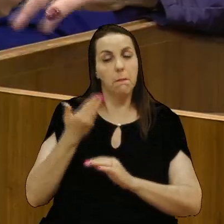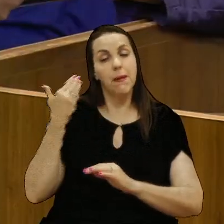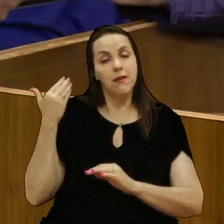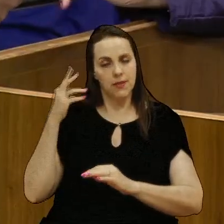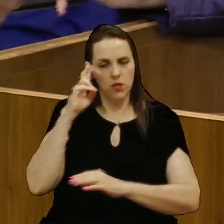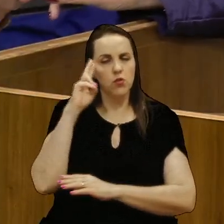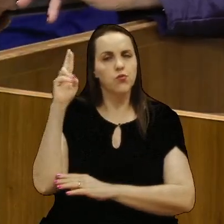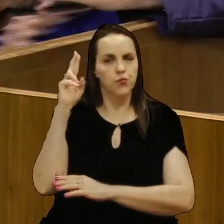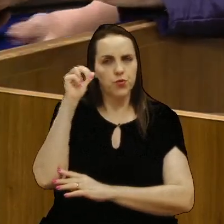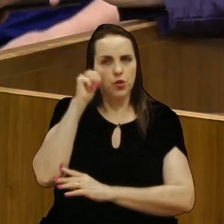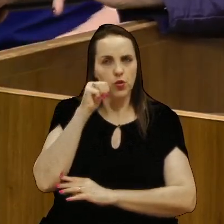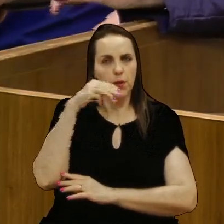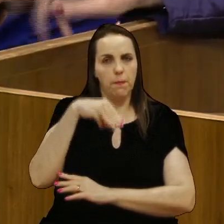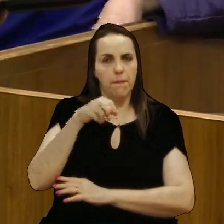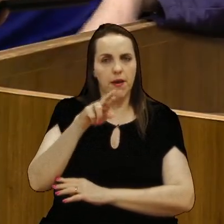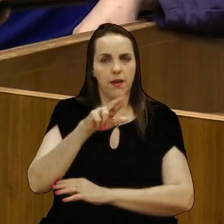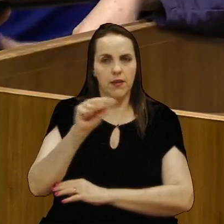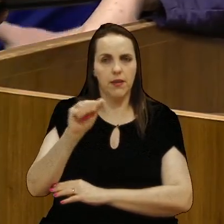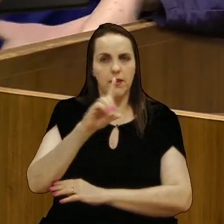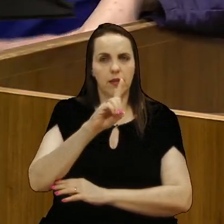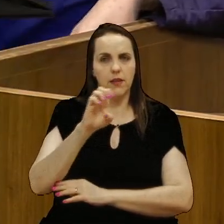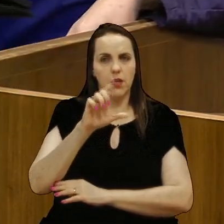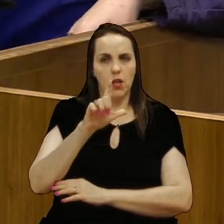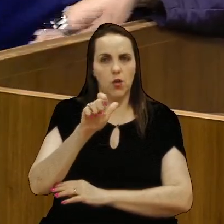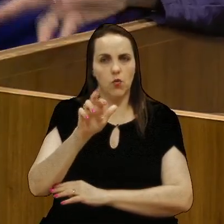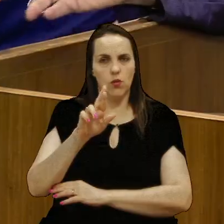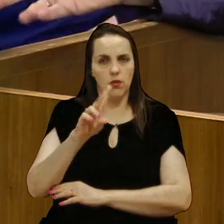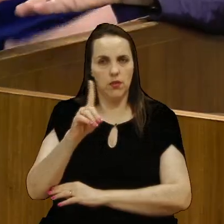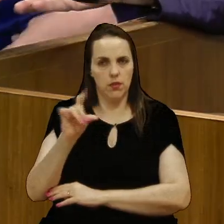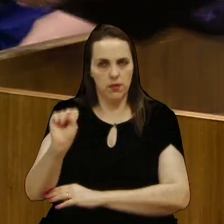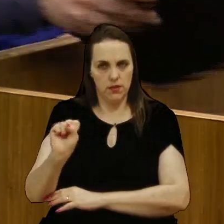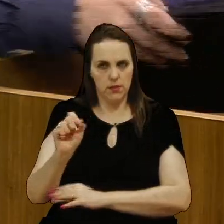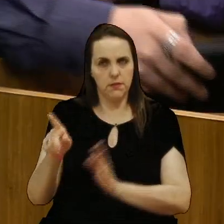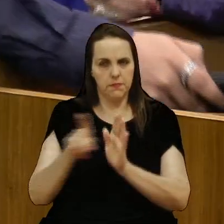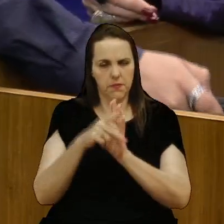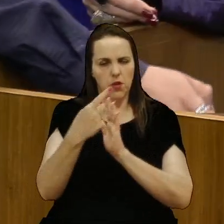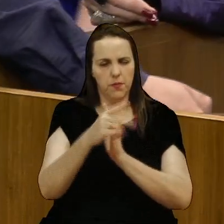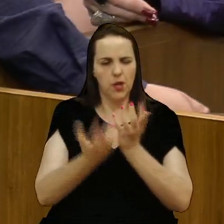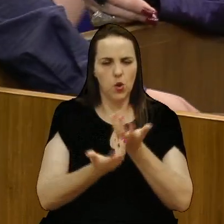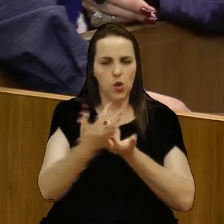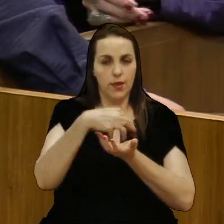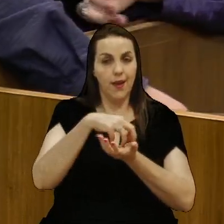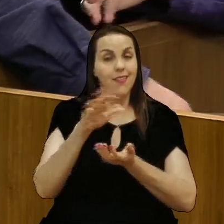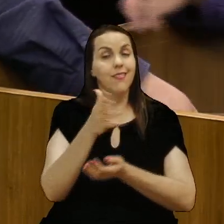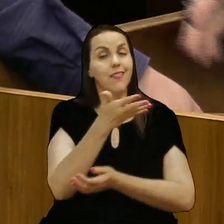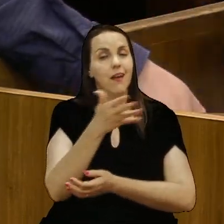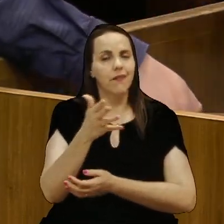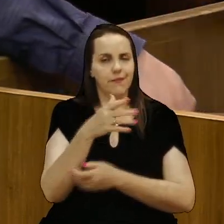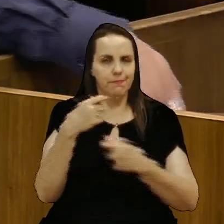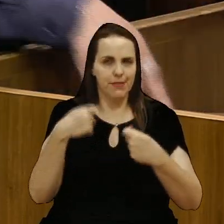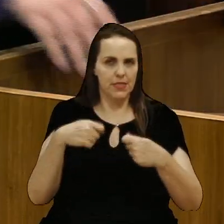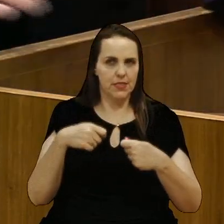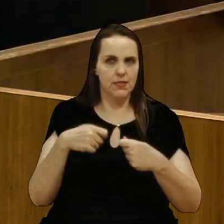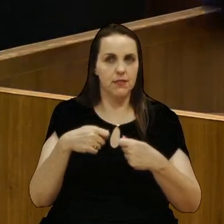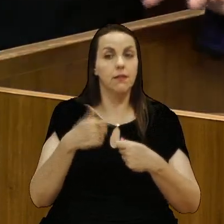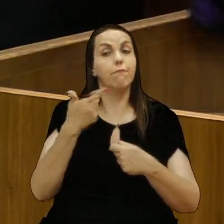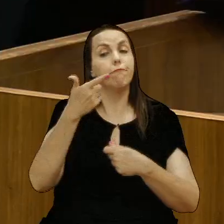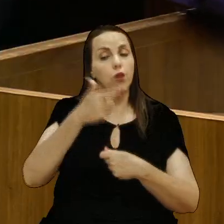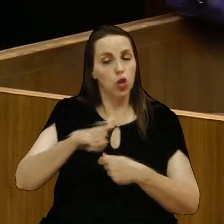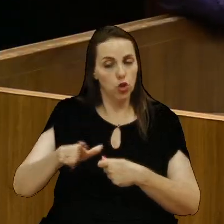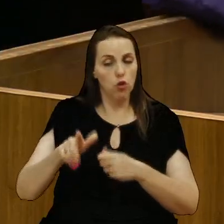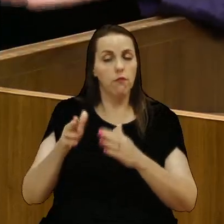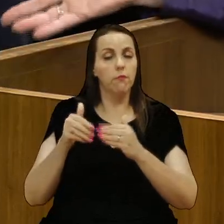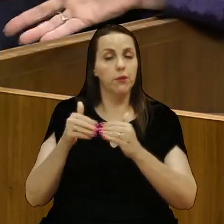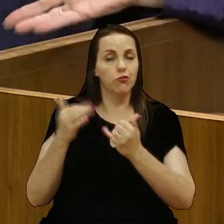diretora Maria de Lourdes, da Codeca. Agora, nós talvez precisamos refazer